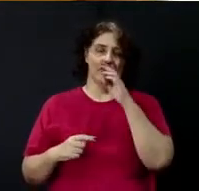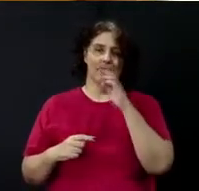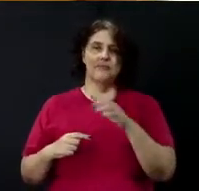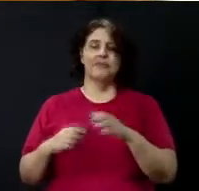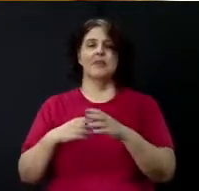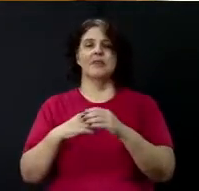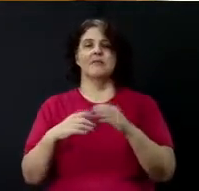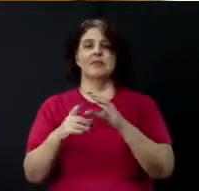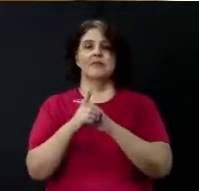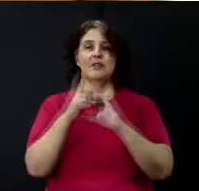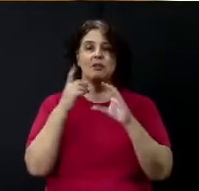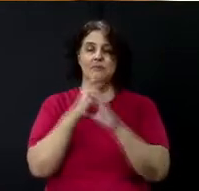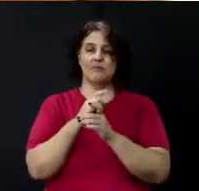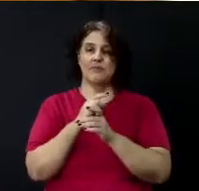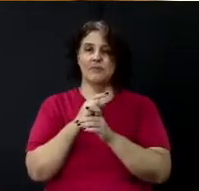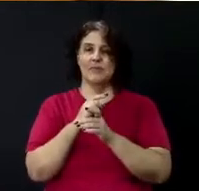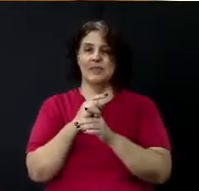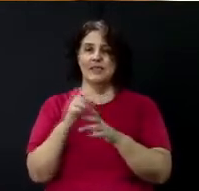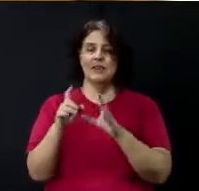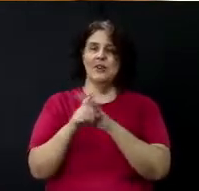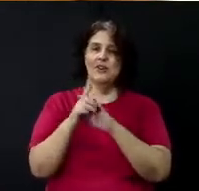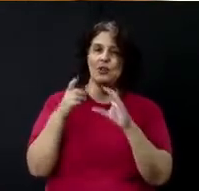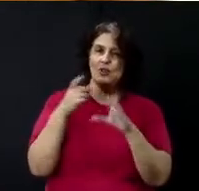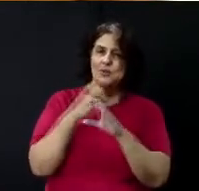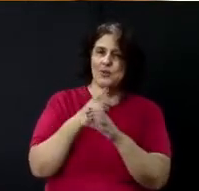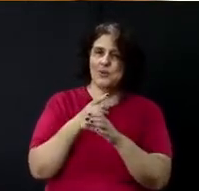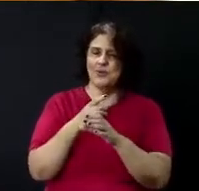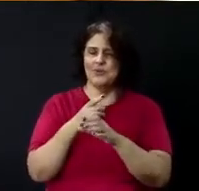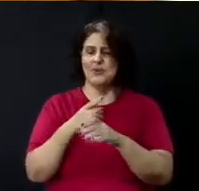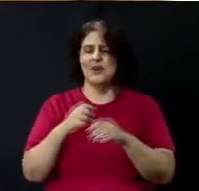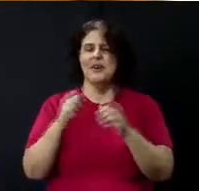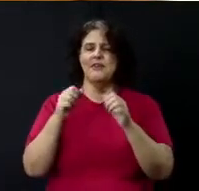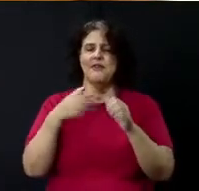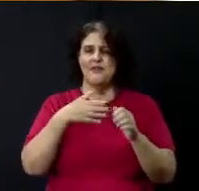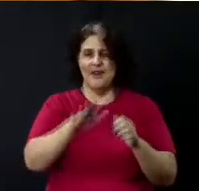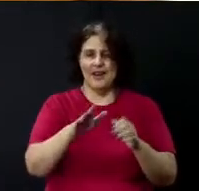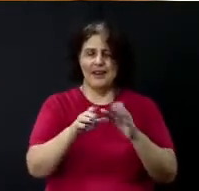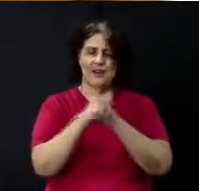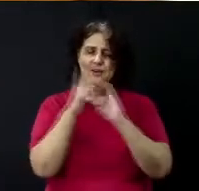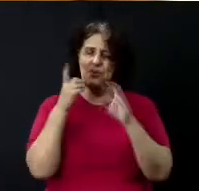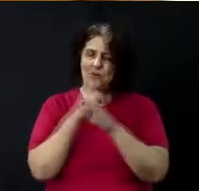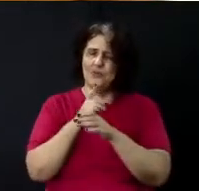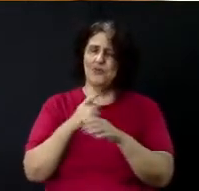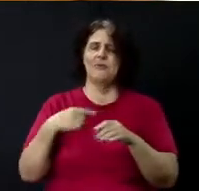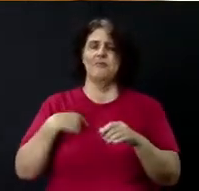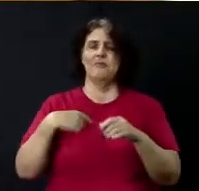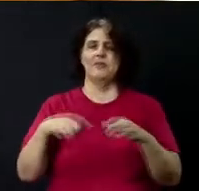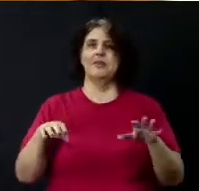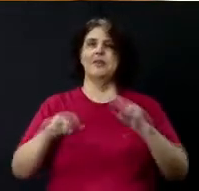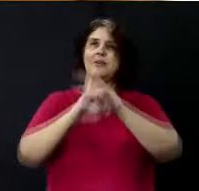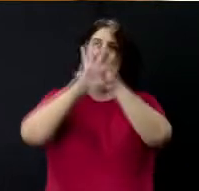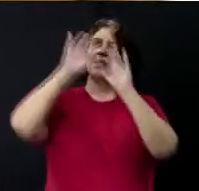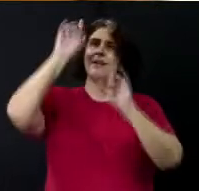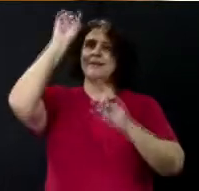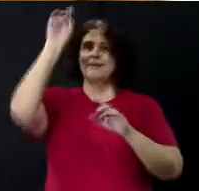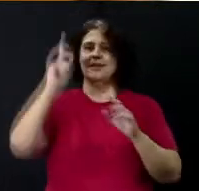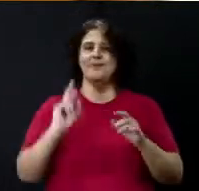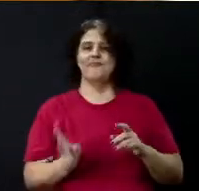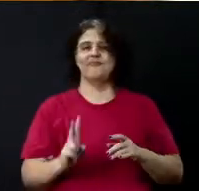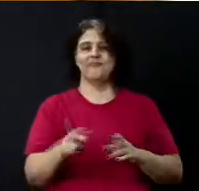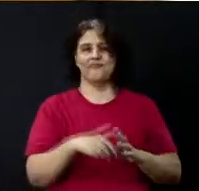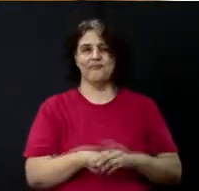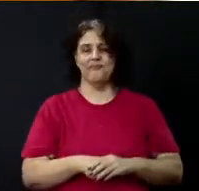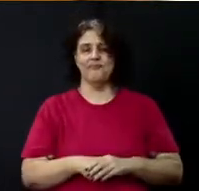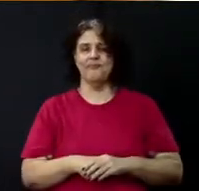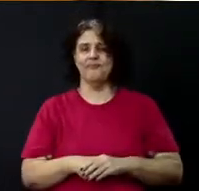você vai? Você quer levar os seus filhos? Quando há alguém não crente, descrente